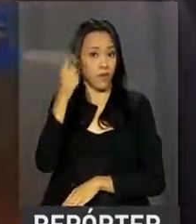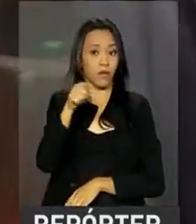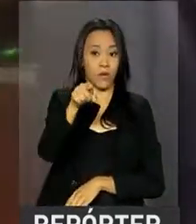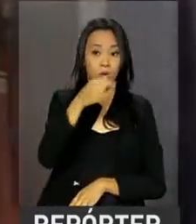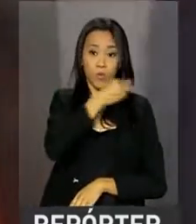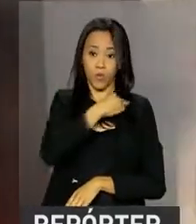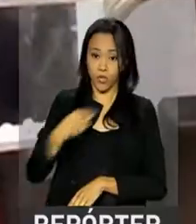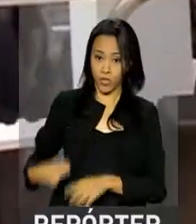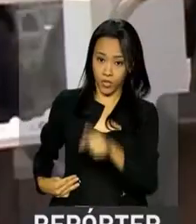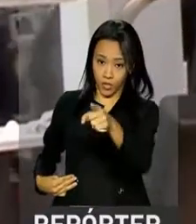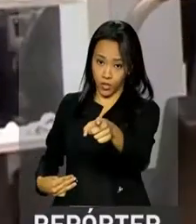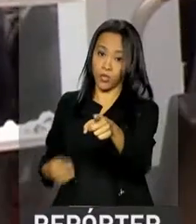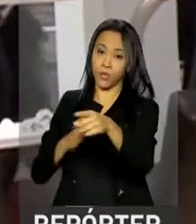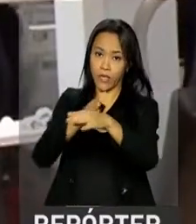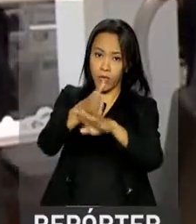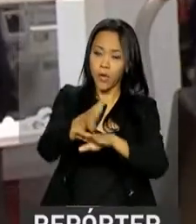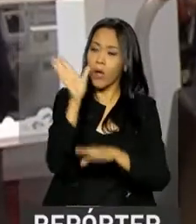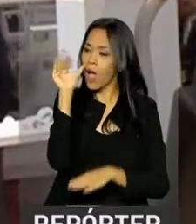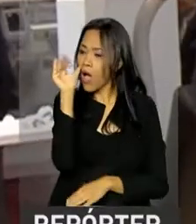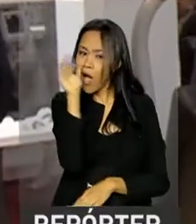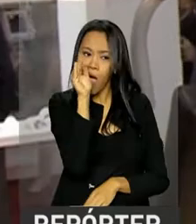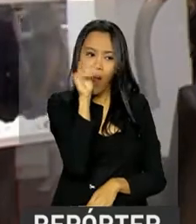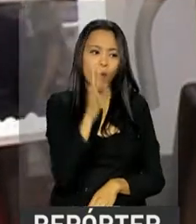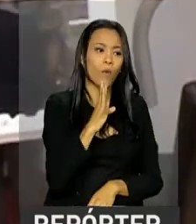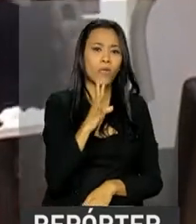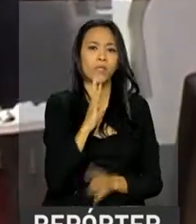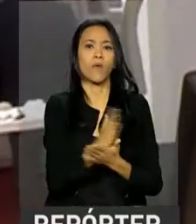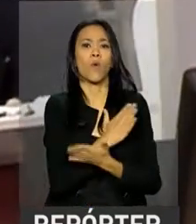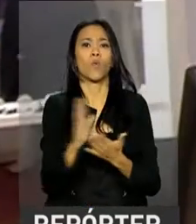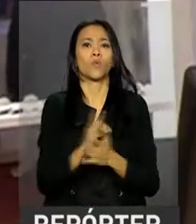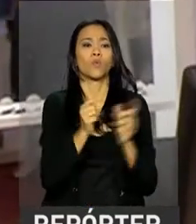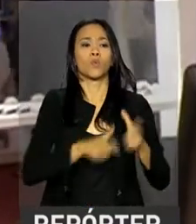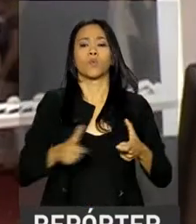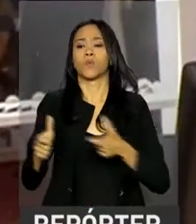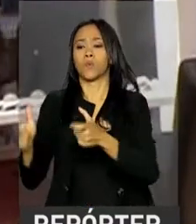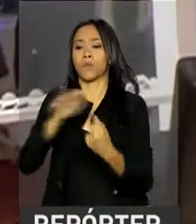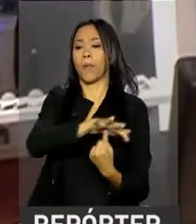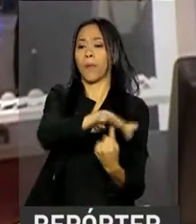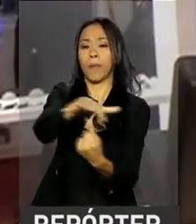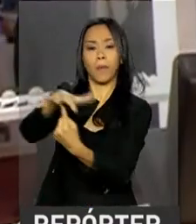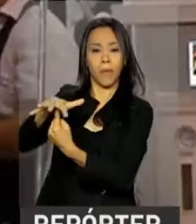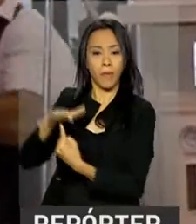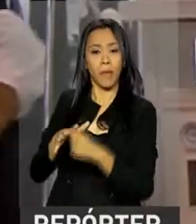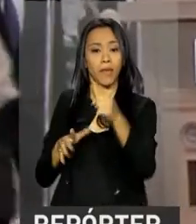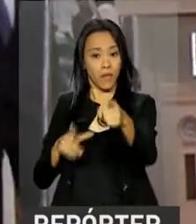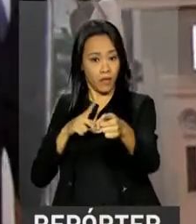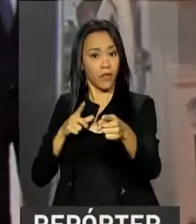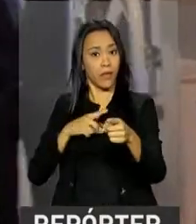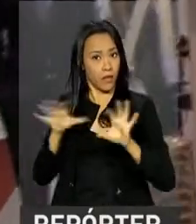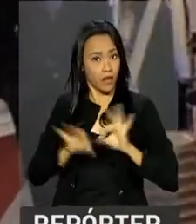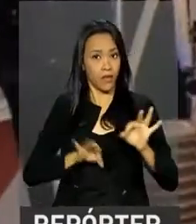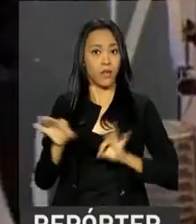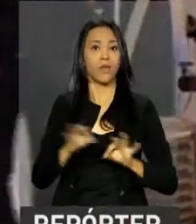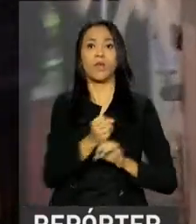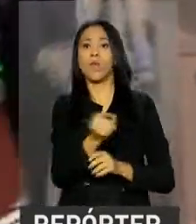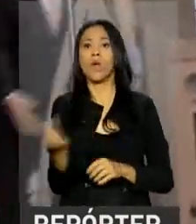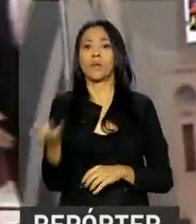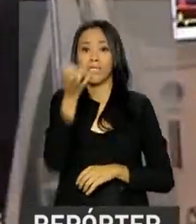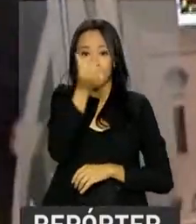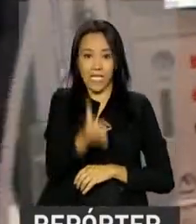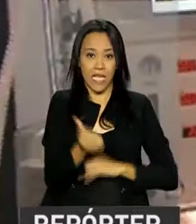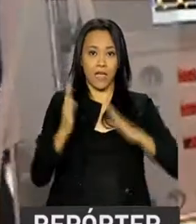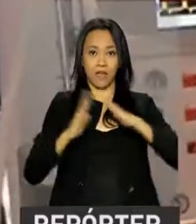Barros visitou o pavilhão da feira, conheceu alguns estandes e o espaço dedicado ao PROAD montado por 6 hospitais com